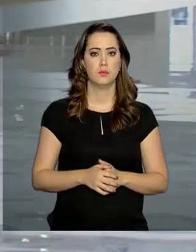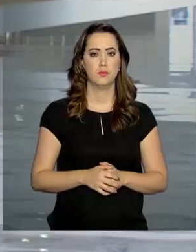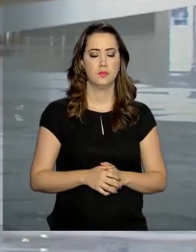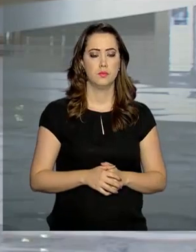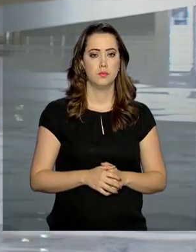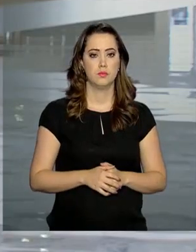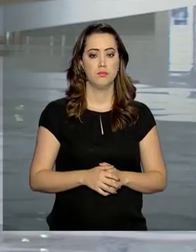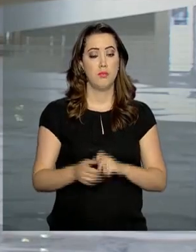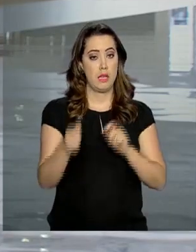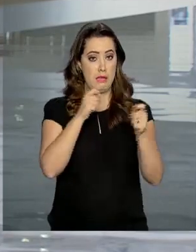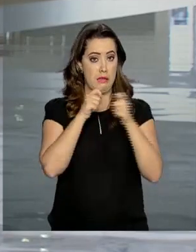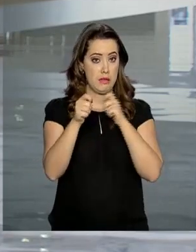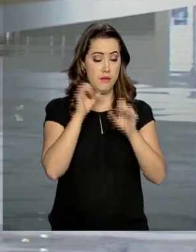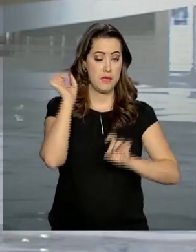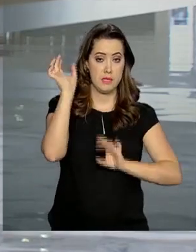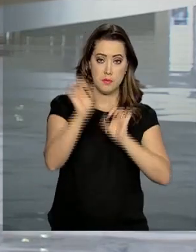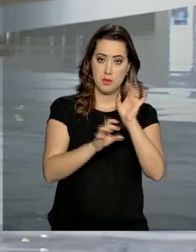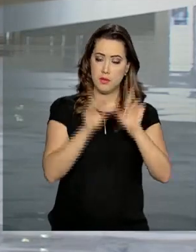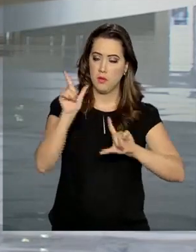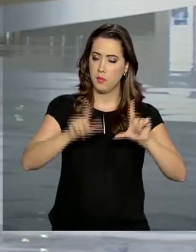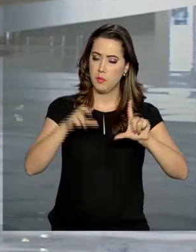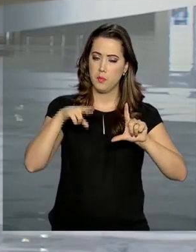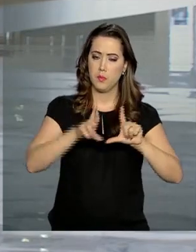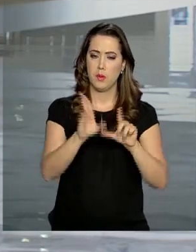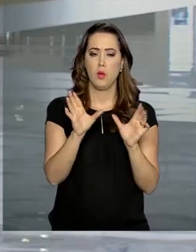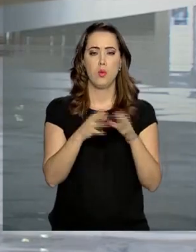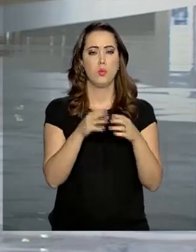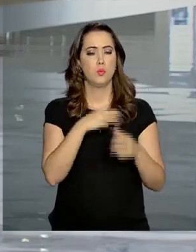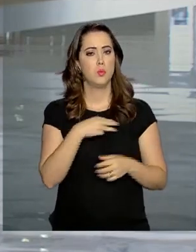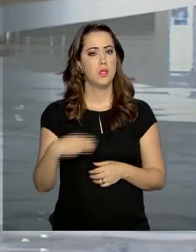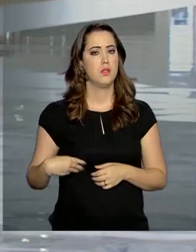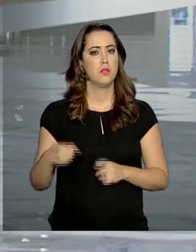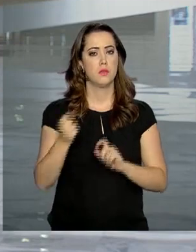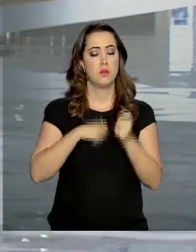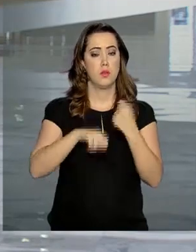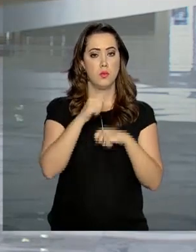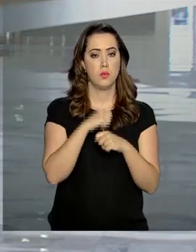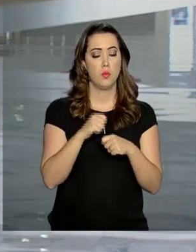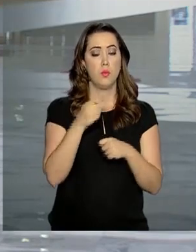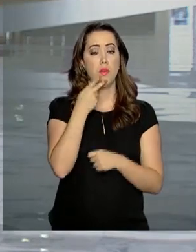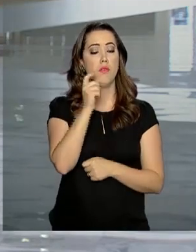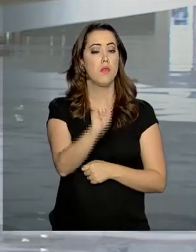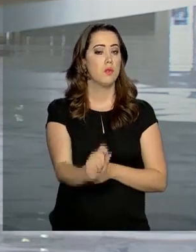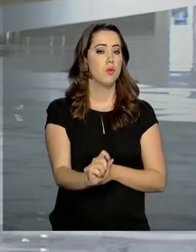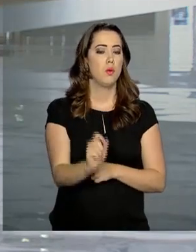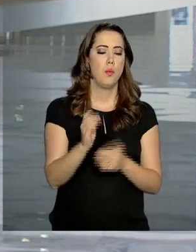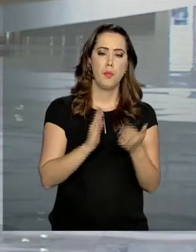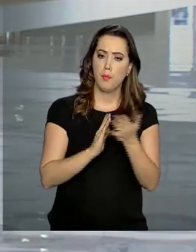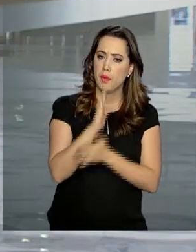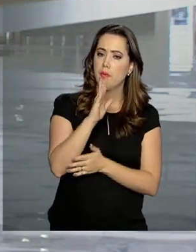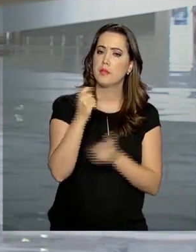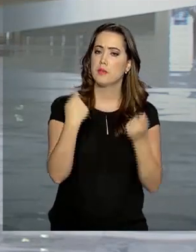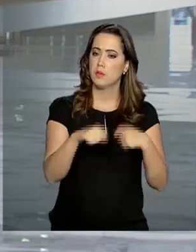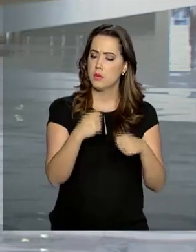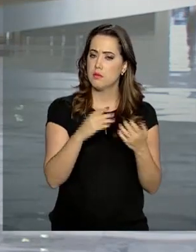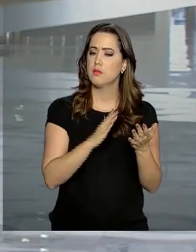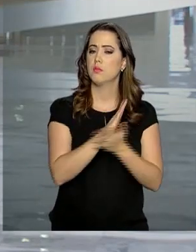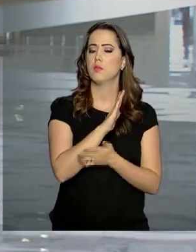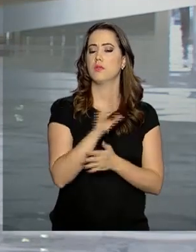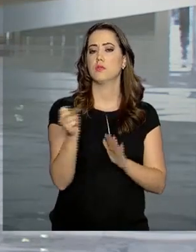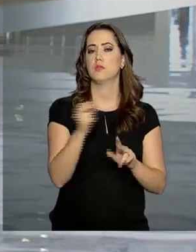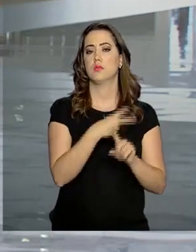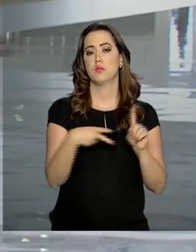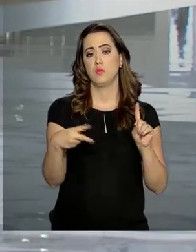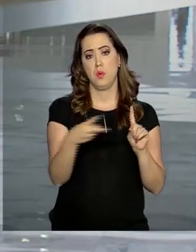Em entrevista exclusiva à TV NBR, o ministro da Economia, Paulo Guedes, defendeu a aprovação da nova Previdência.